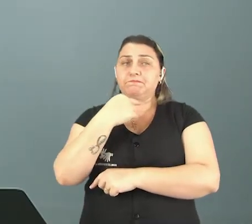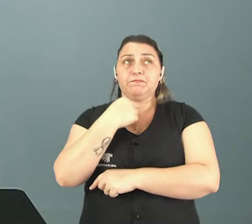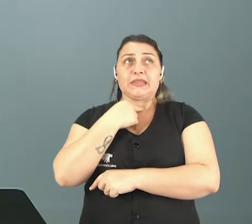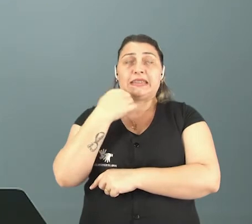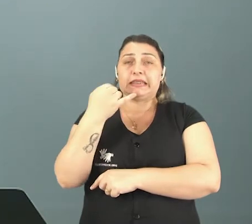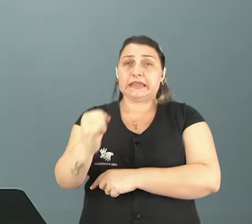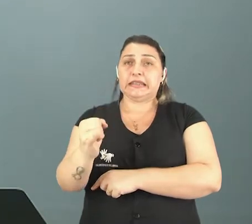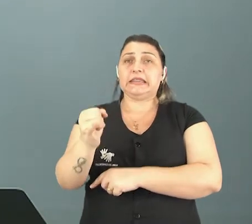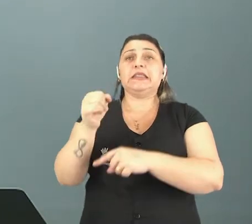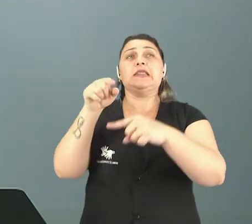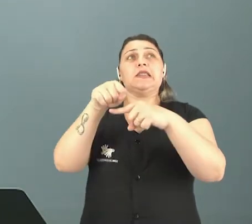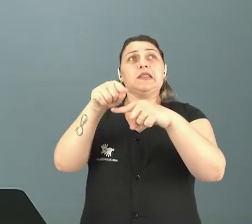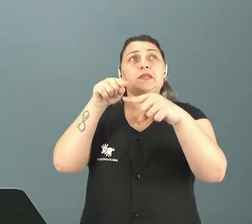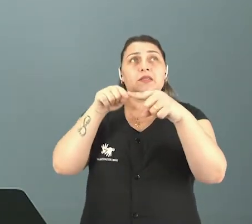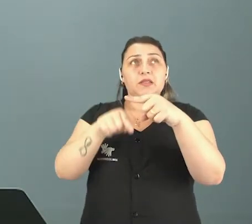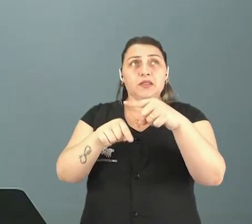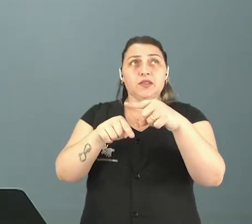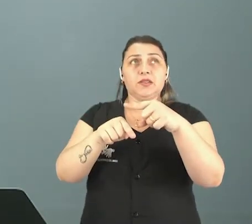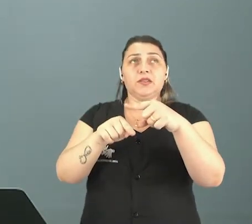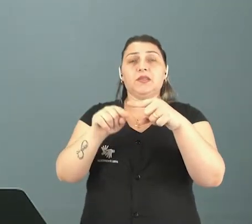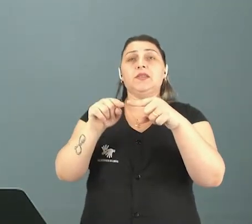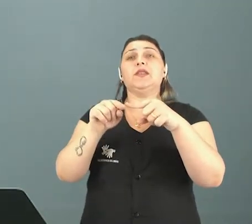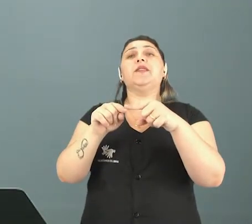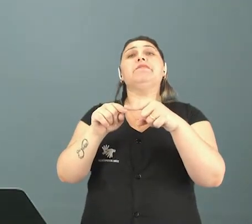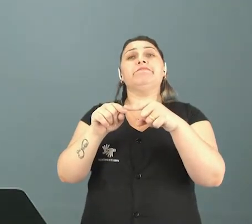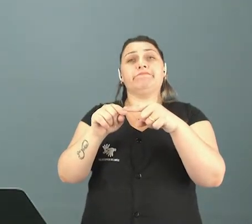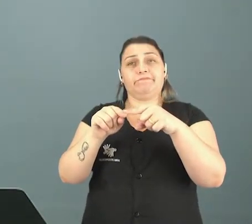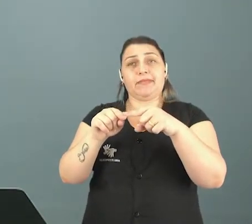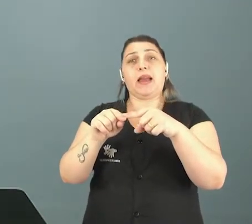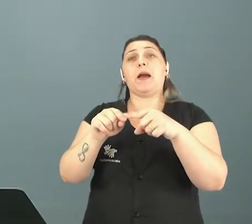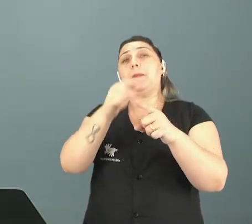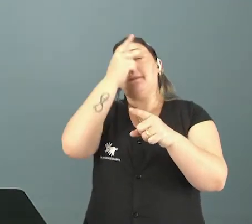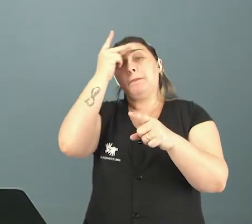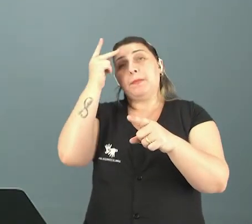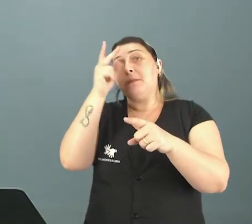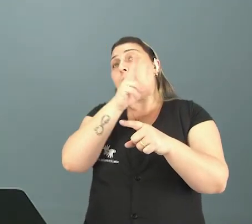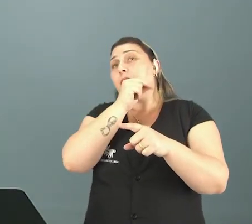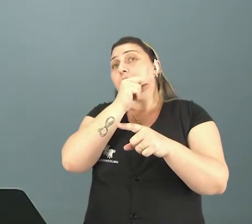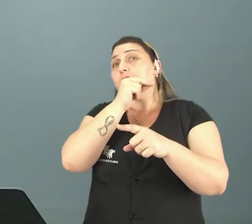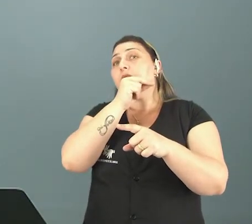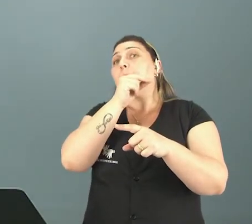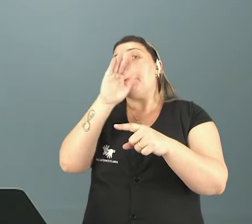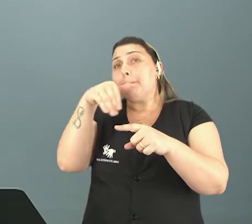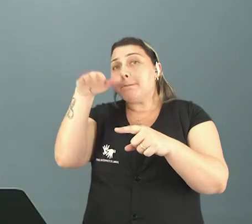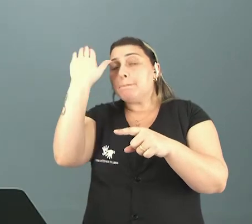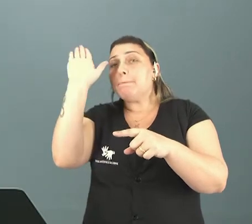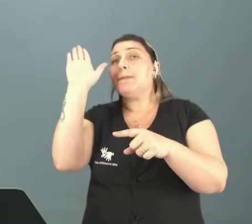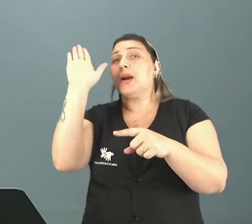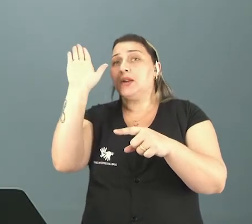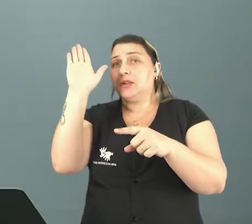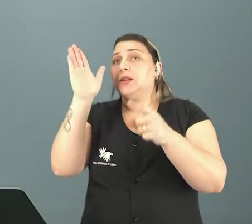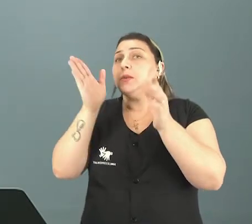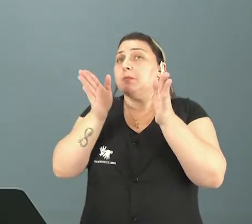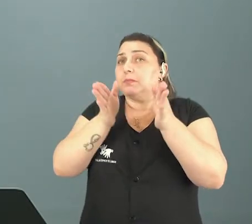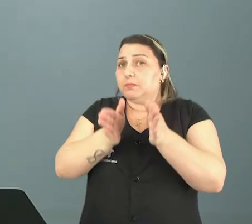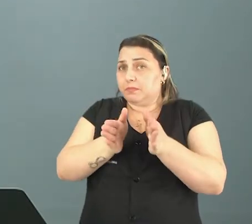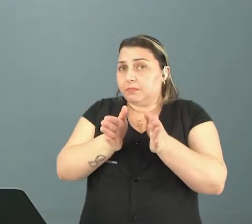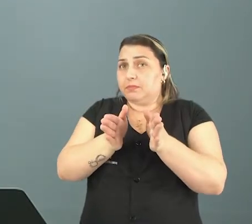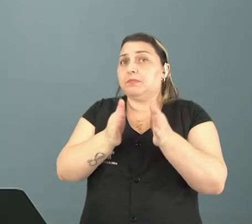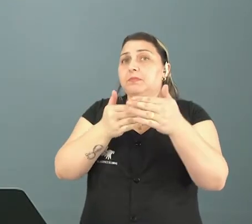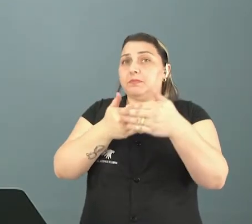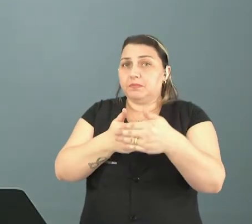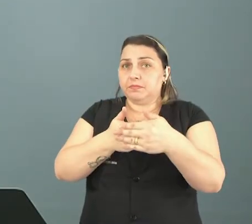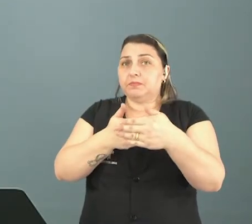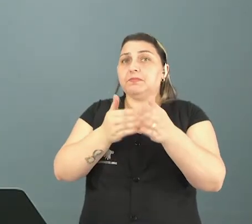se eu fosse dividir aqui, né, alguém ia ficar com mais, certo? Então, desse jeito que eu dividi aqui, eu não